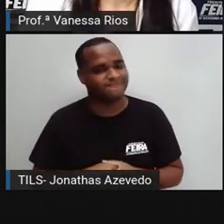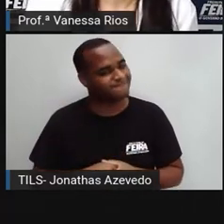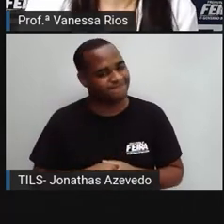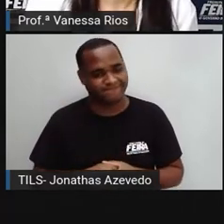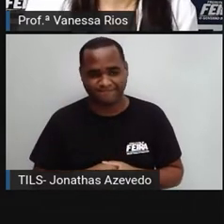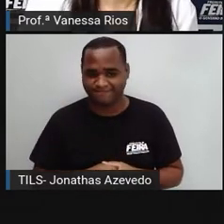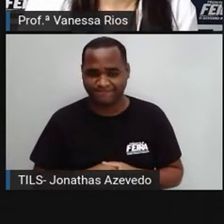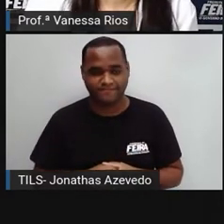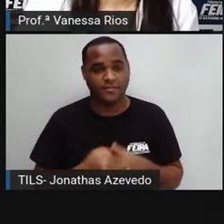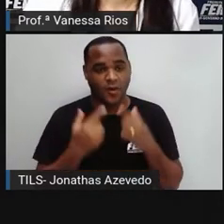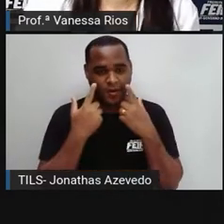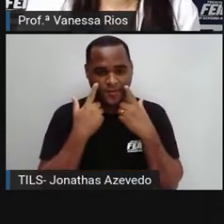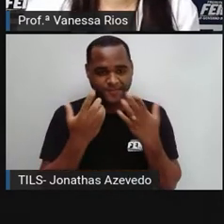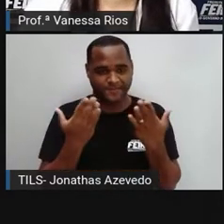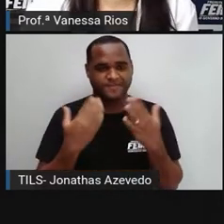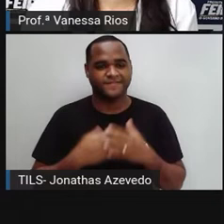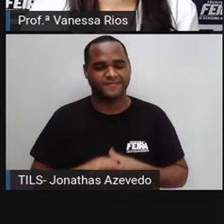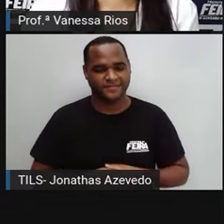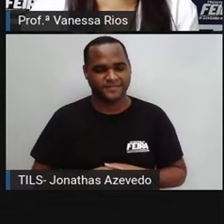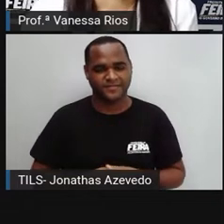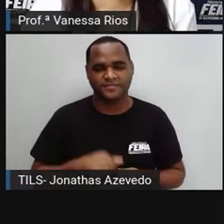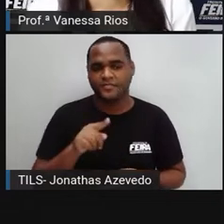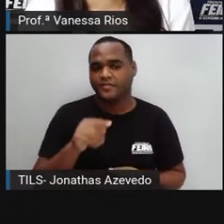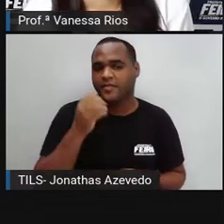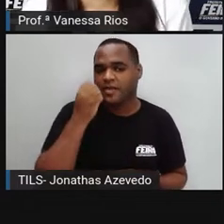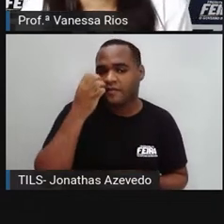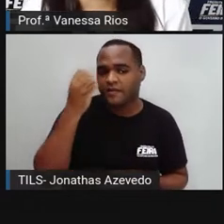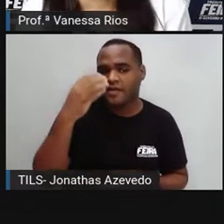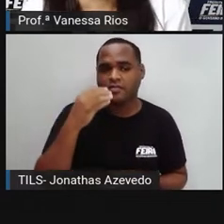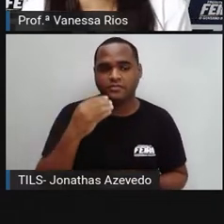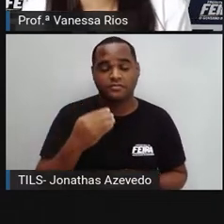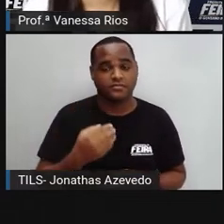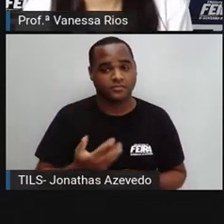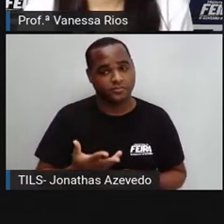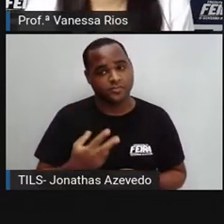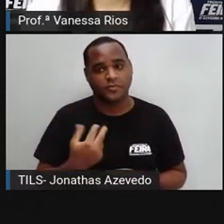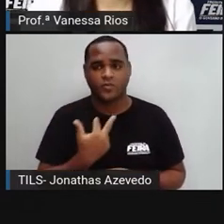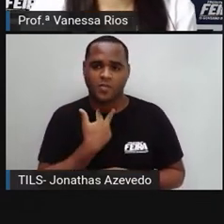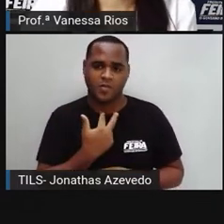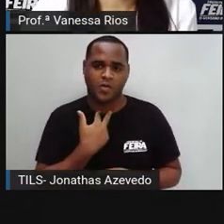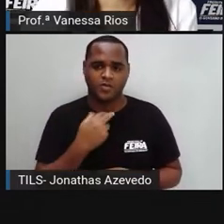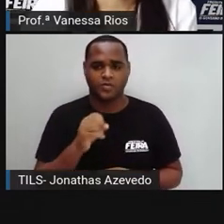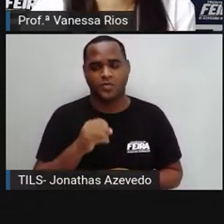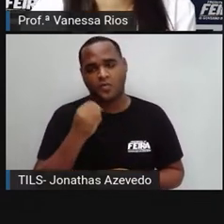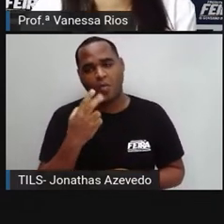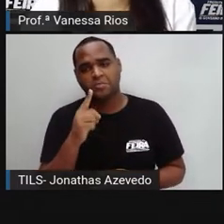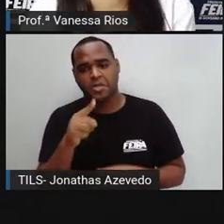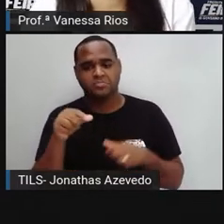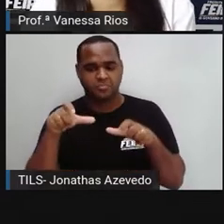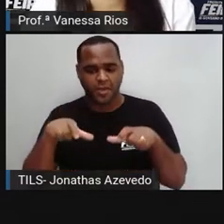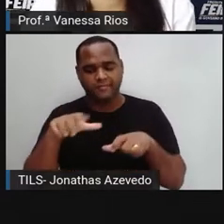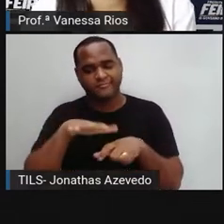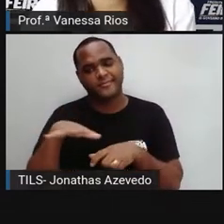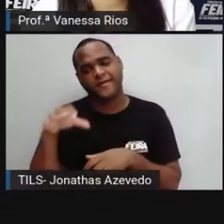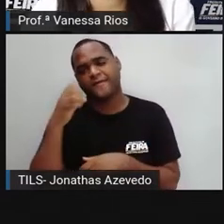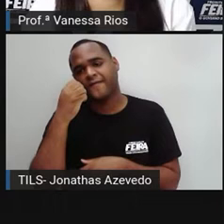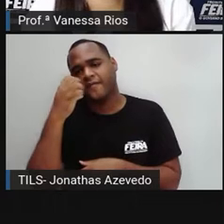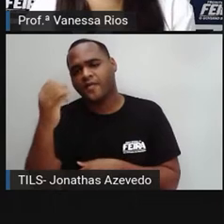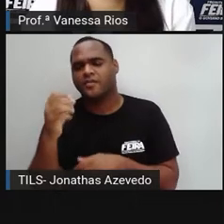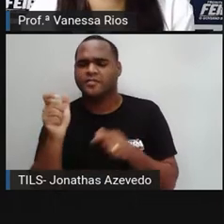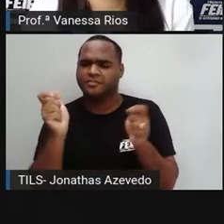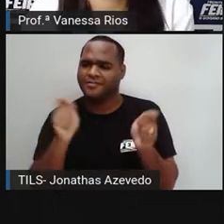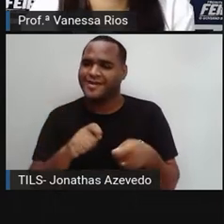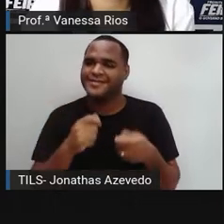só. Quando viajar não é possível, ou mesmo viajando, né? Podemos aproveitar